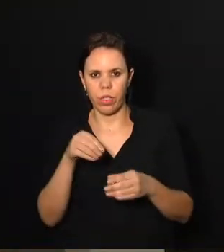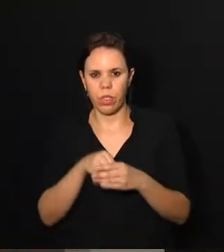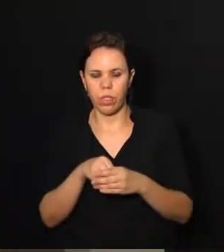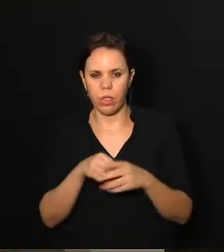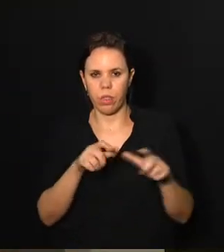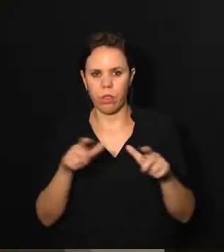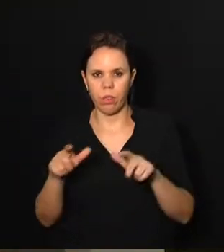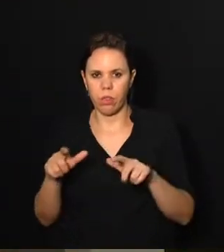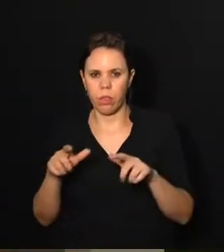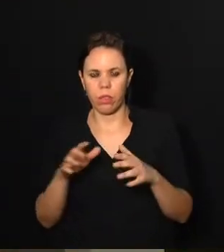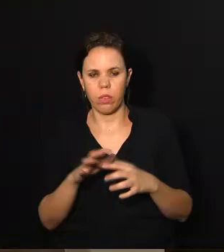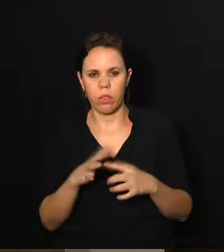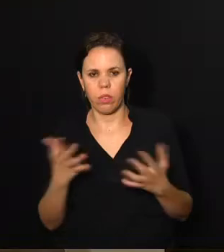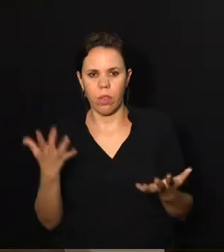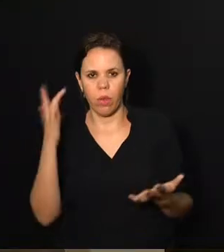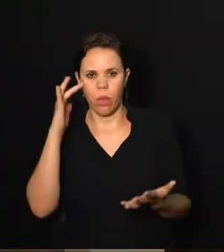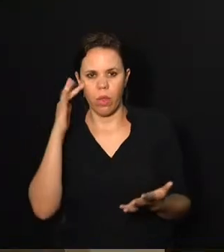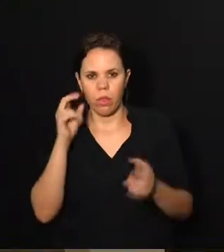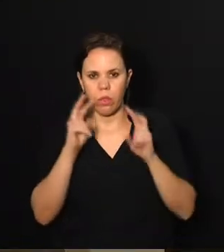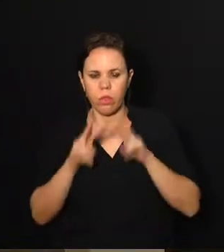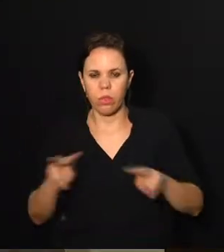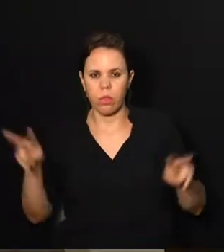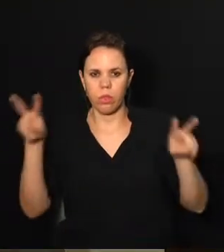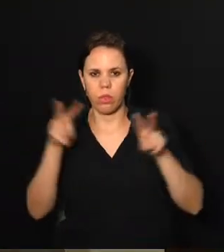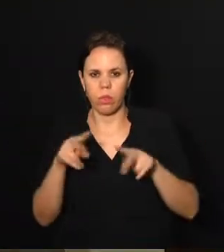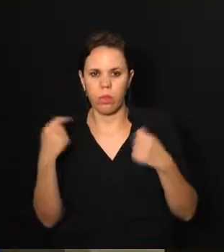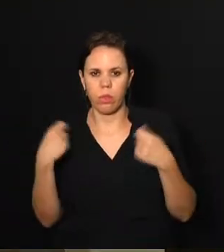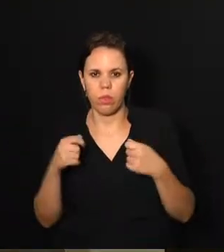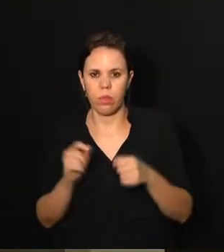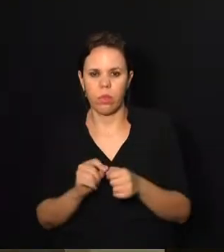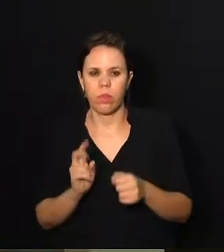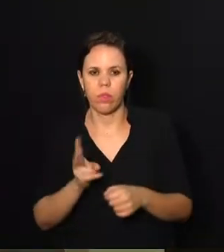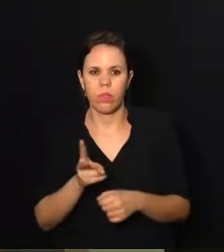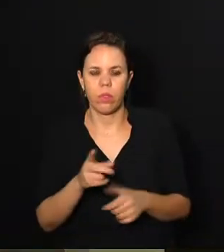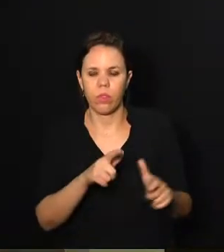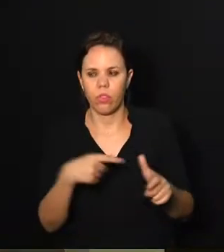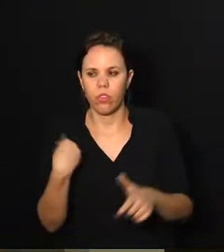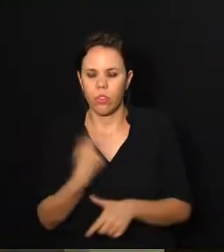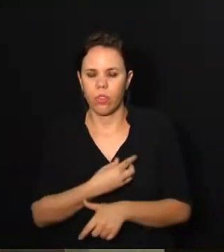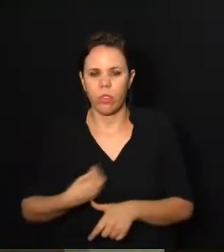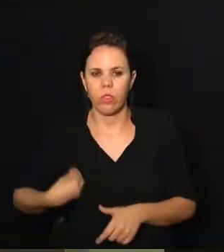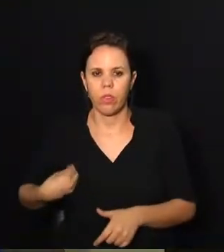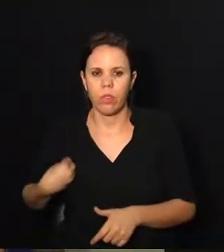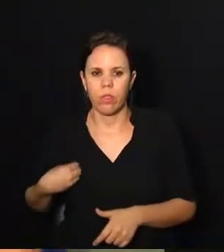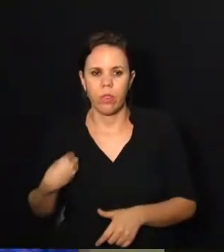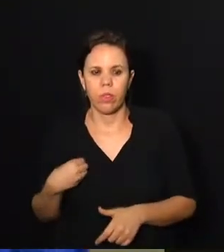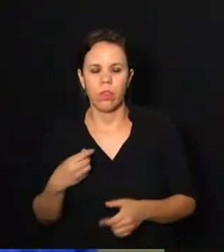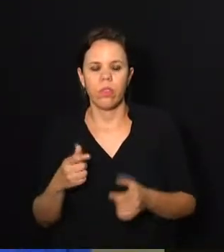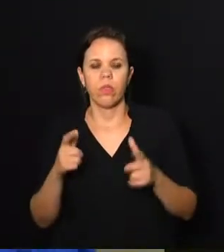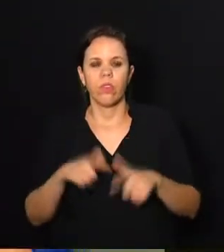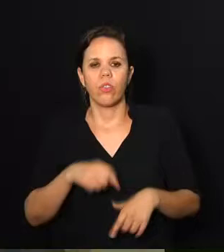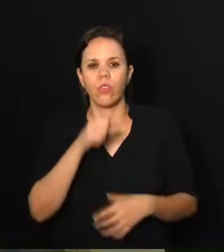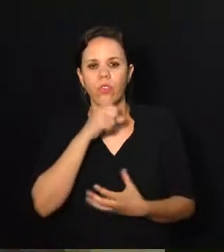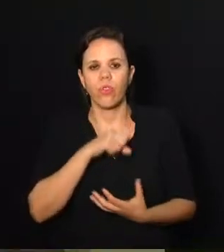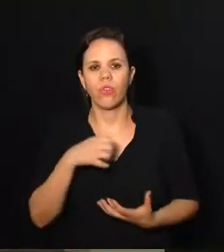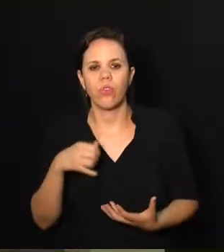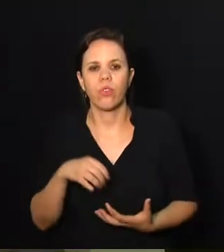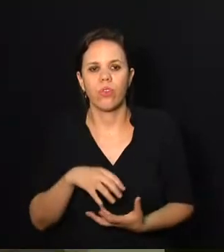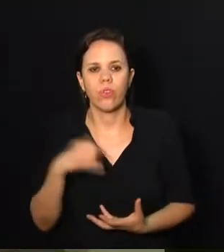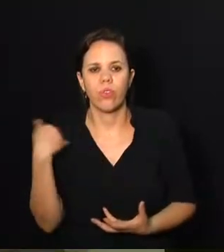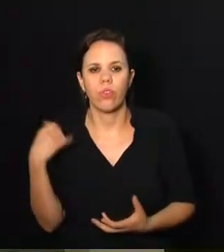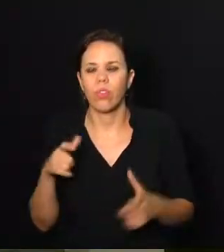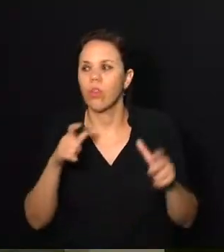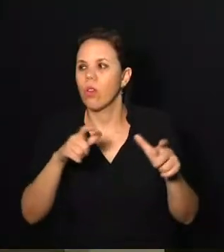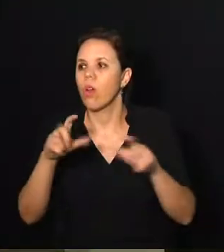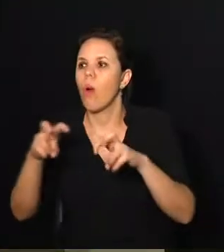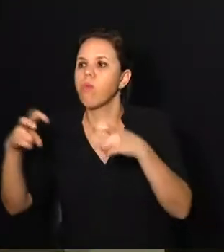do salão. Então, eu acho que esses olhares tinham que ser, né, onde nós estamos. Onde está o idoso? O idoso está naquele